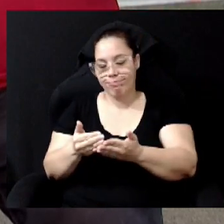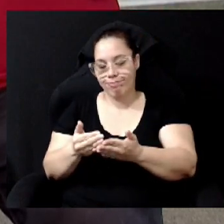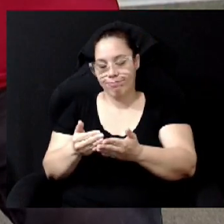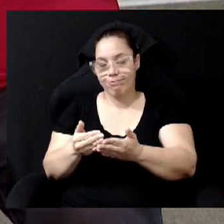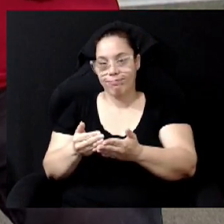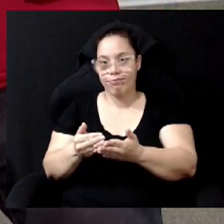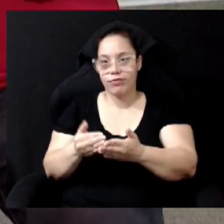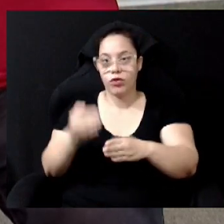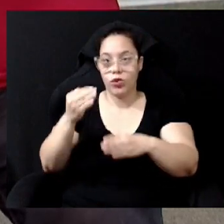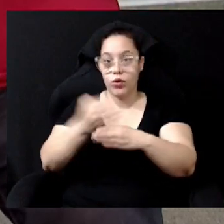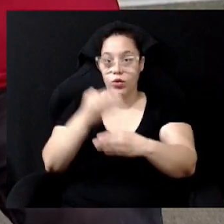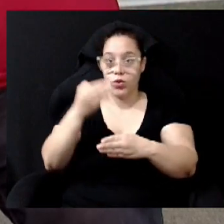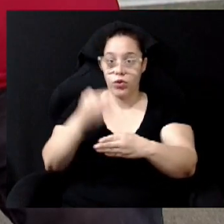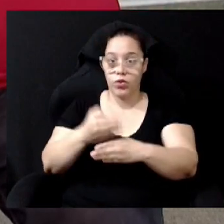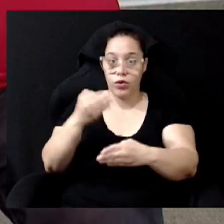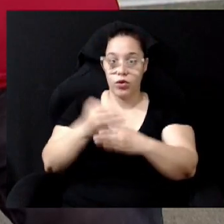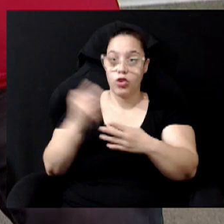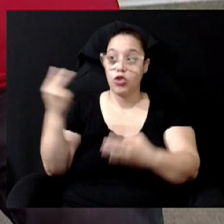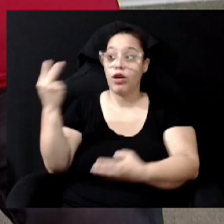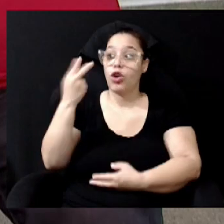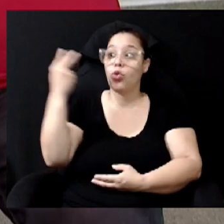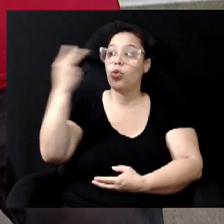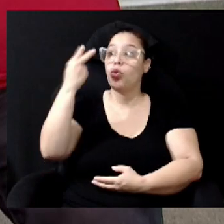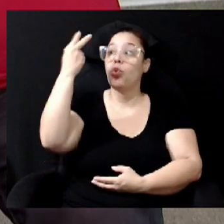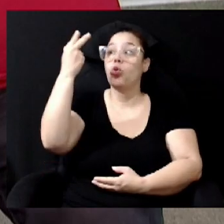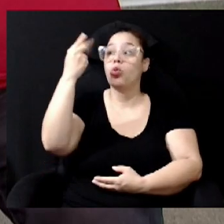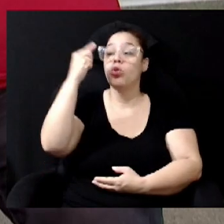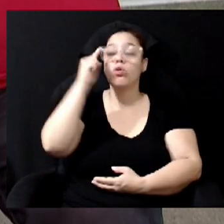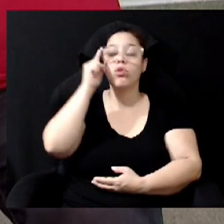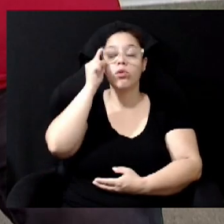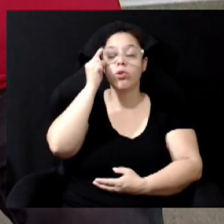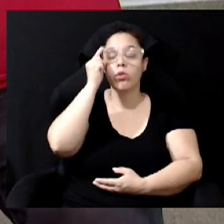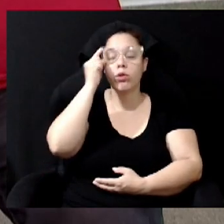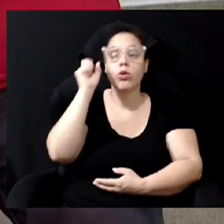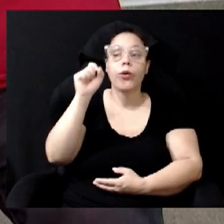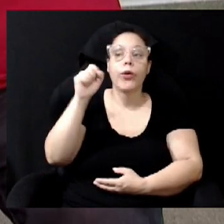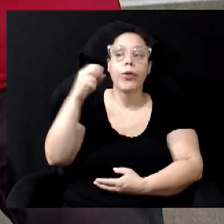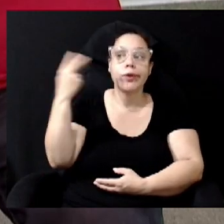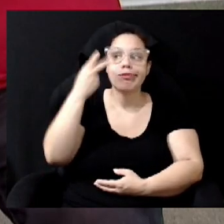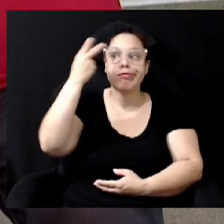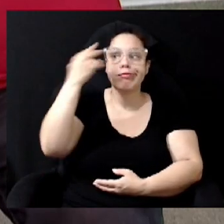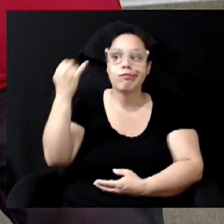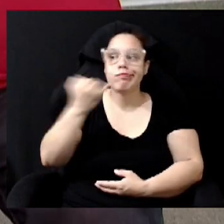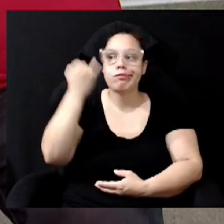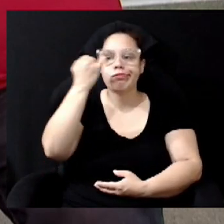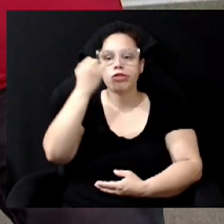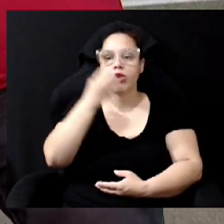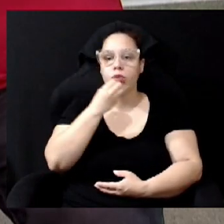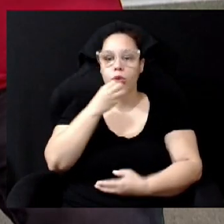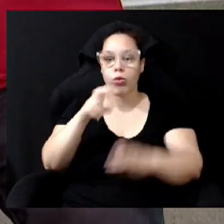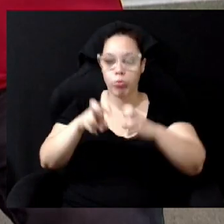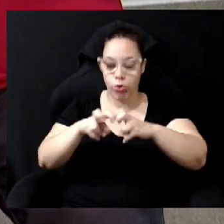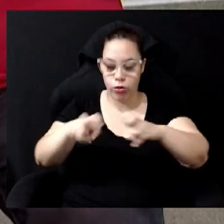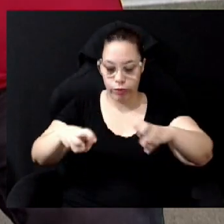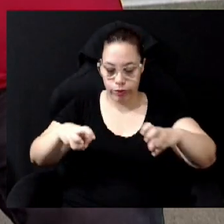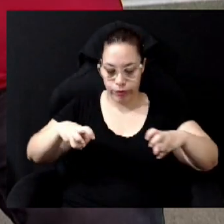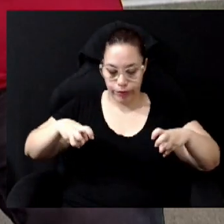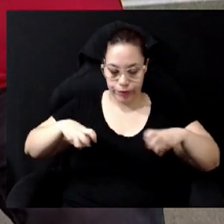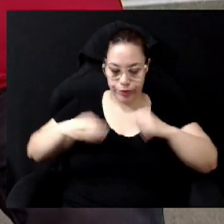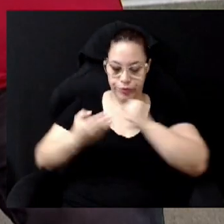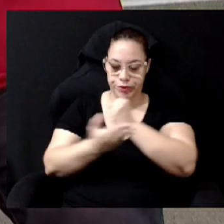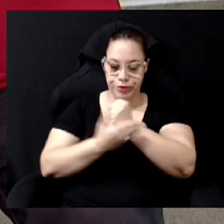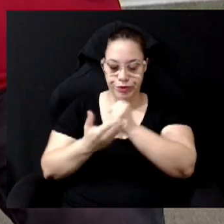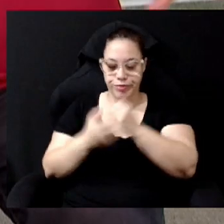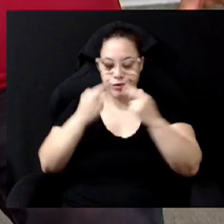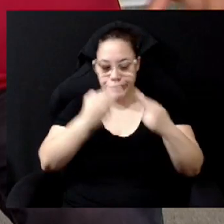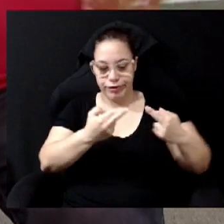você está vendo aqui de valores. Ou seja, o que são valores importantes para que a gente possa ter uma boa roda de conversa baseada, por exemplo, no respeito, que é um dos valores